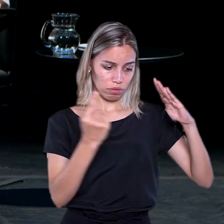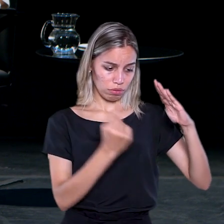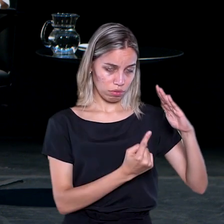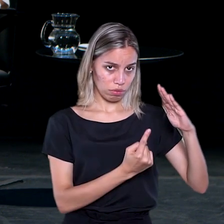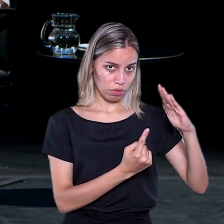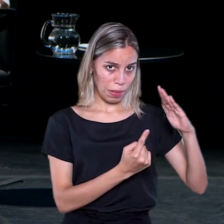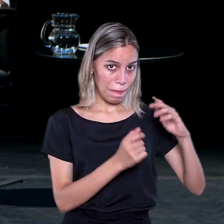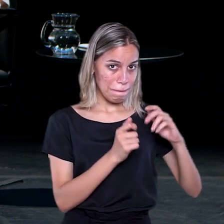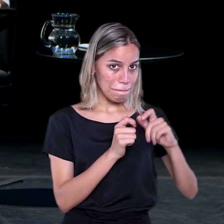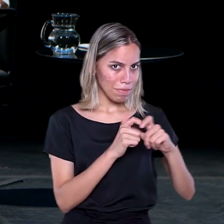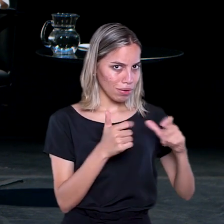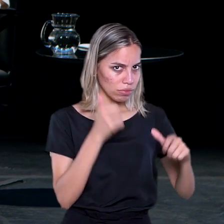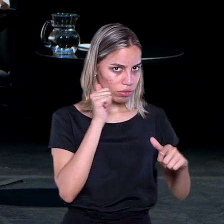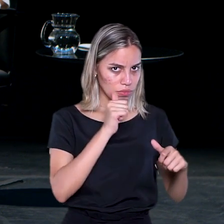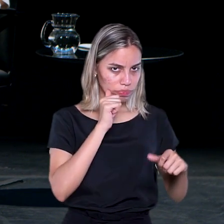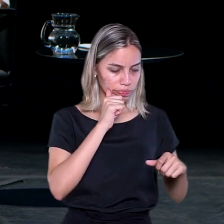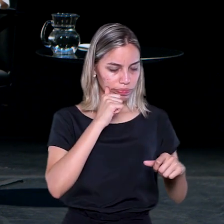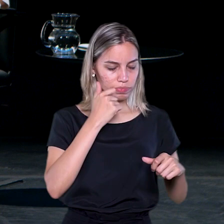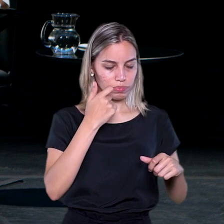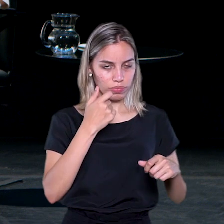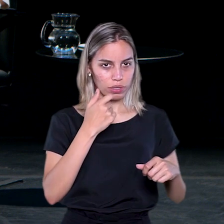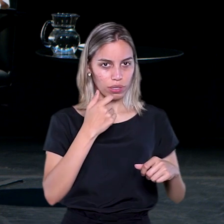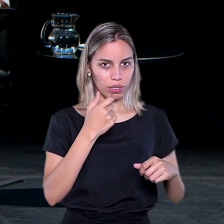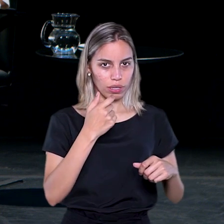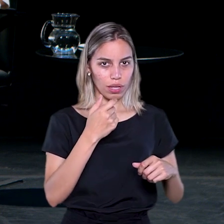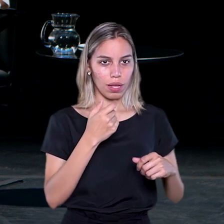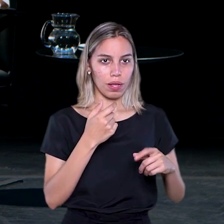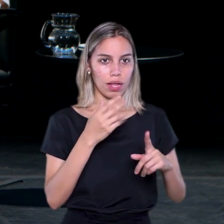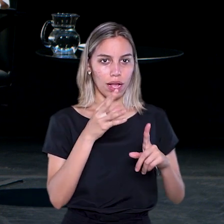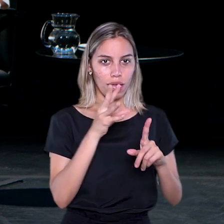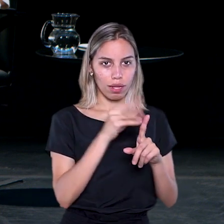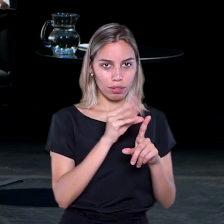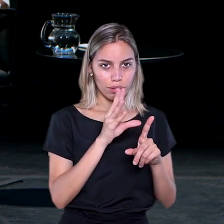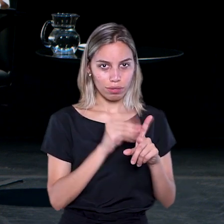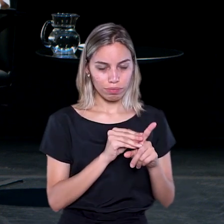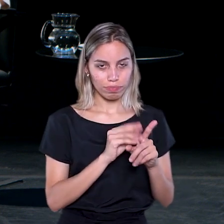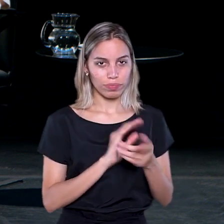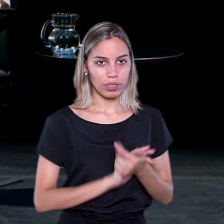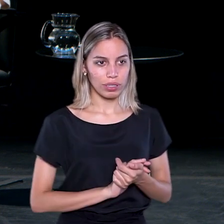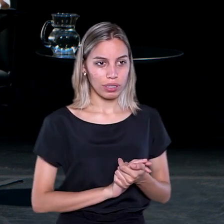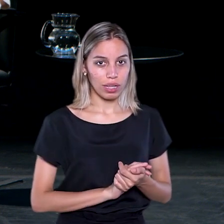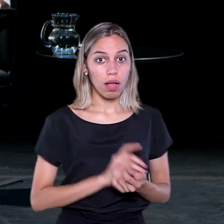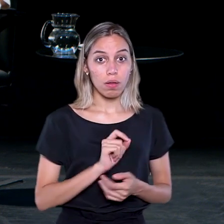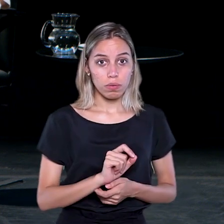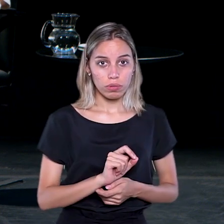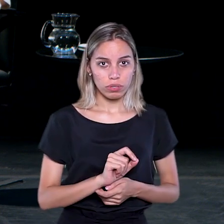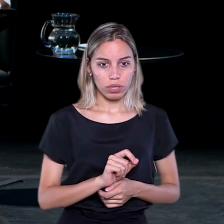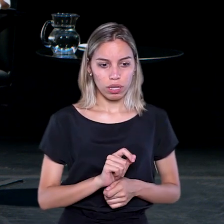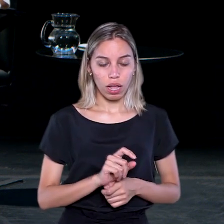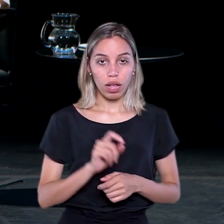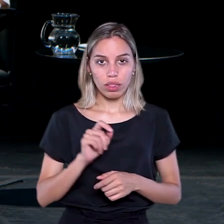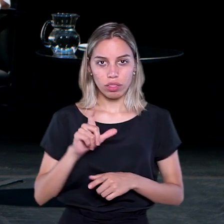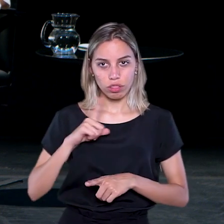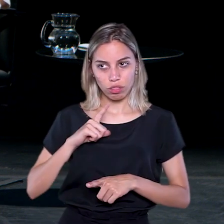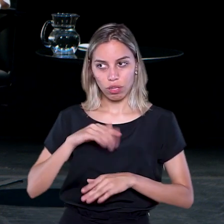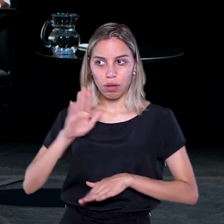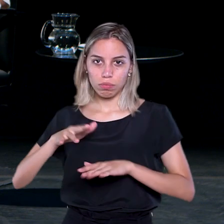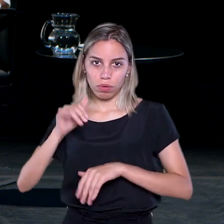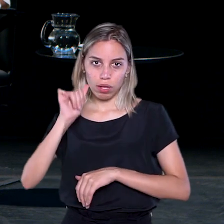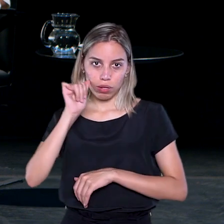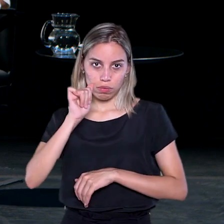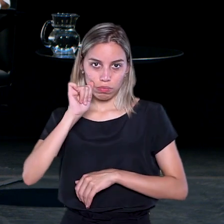delas foram prostituídas, com participação das mulheres brancas que cobriam essas mulheres com rendas, com joias, com